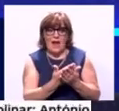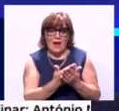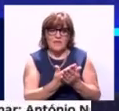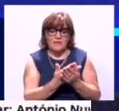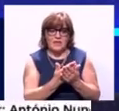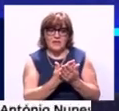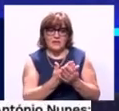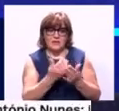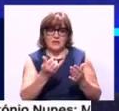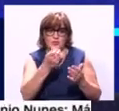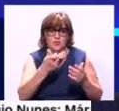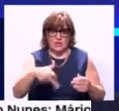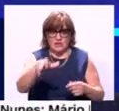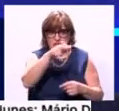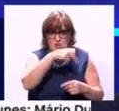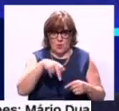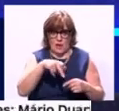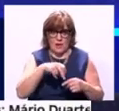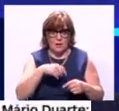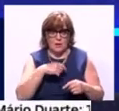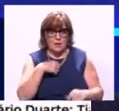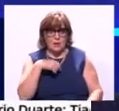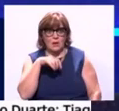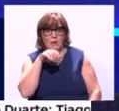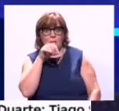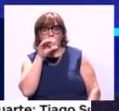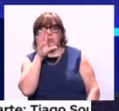clube da segunda circular. Para mim, o espanto,